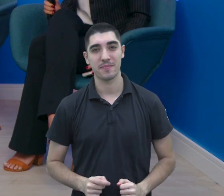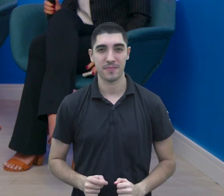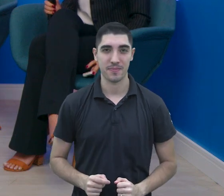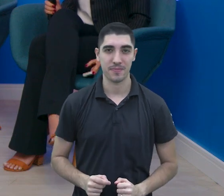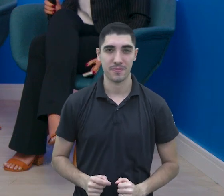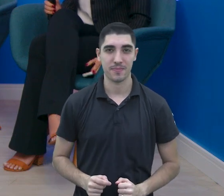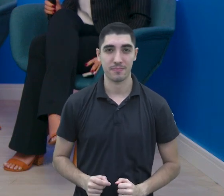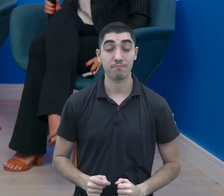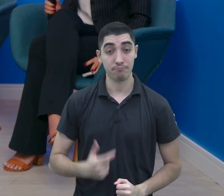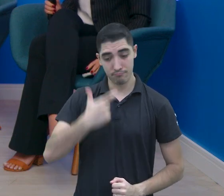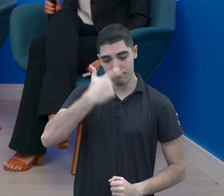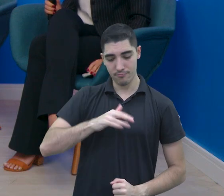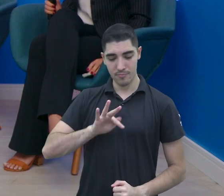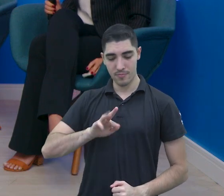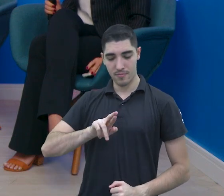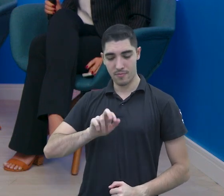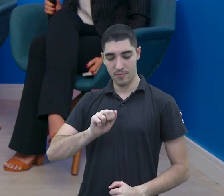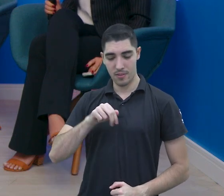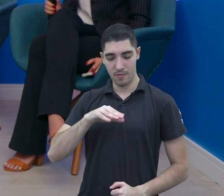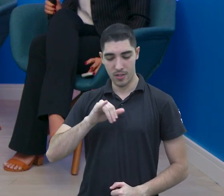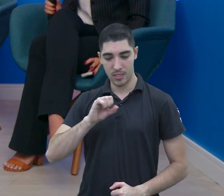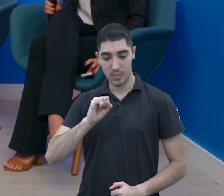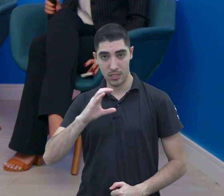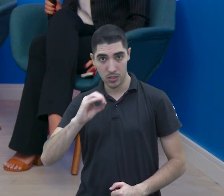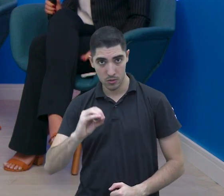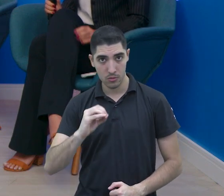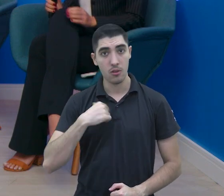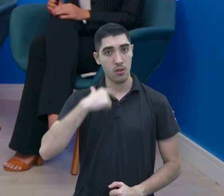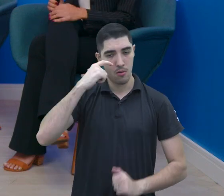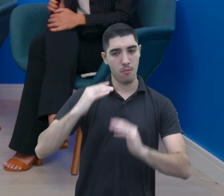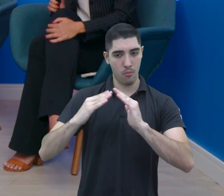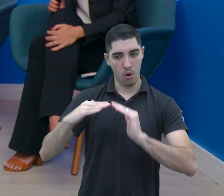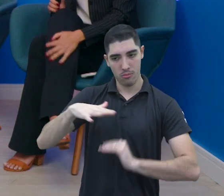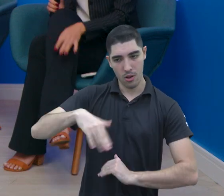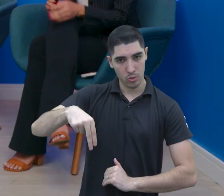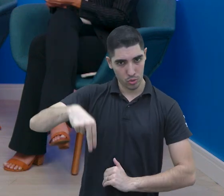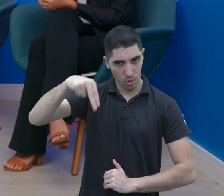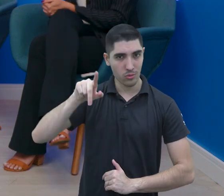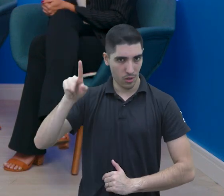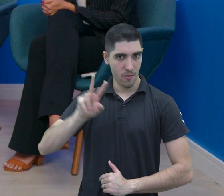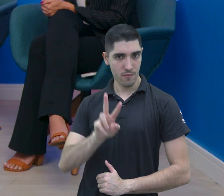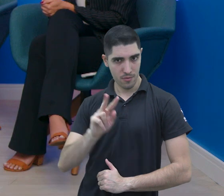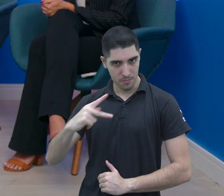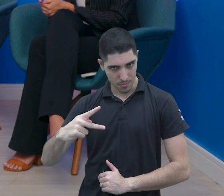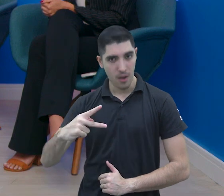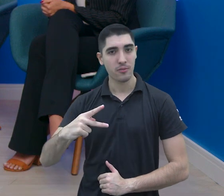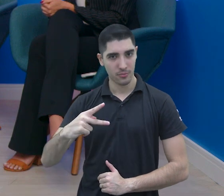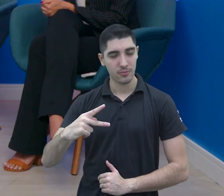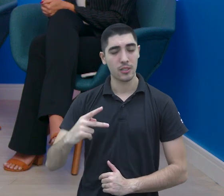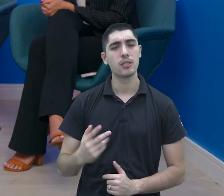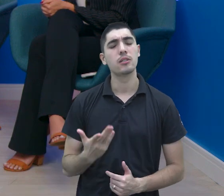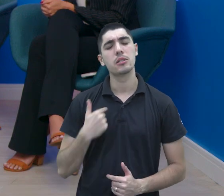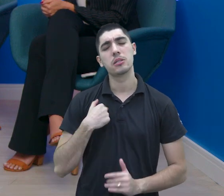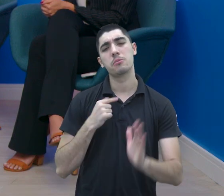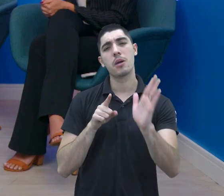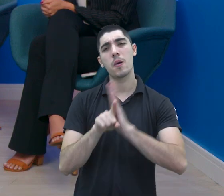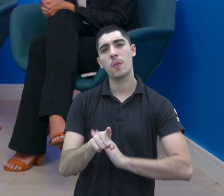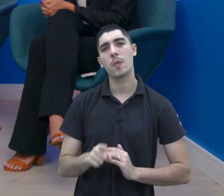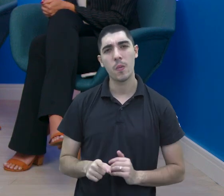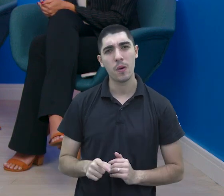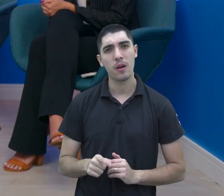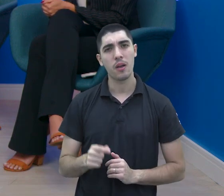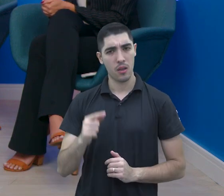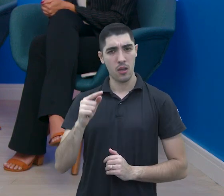Vamos lá. Eu sou Francisco Rogério, sou da Zona Norte, São José dos Campos, Vila Paiva. A minha pergunta